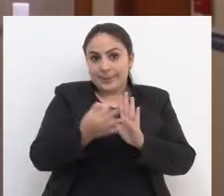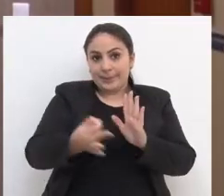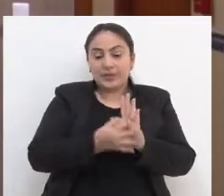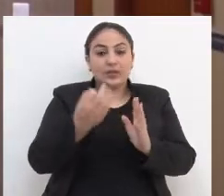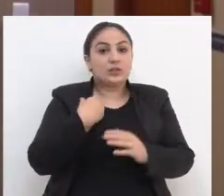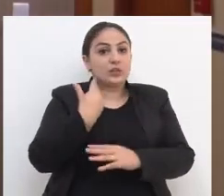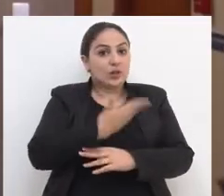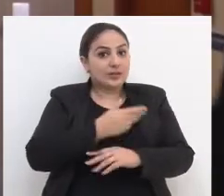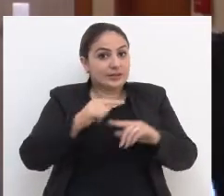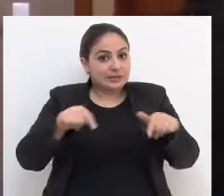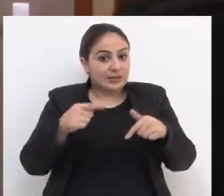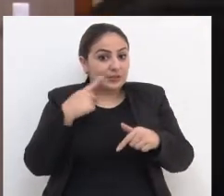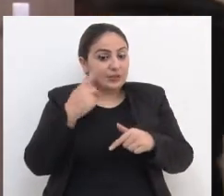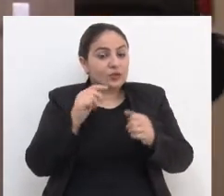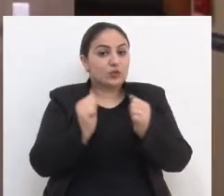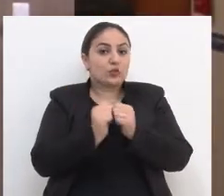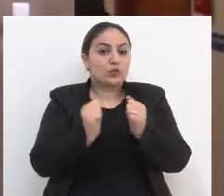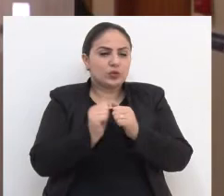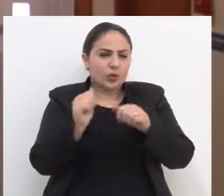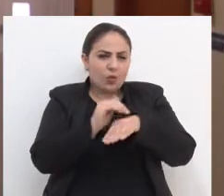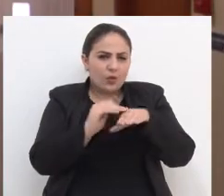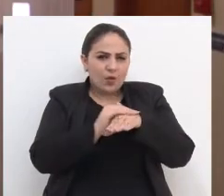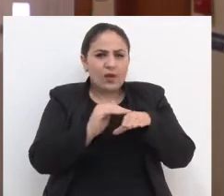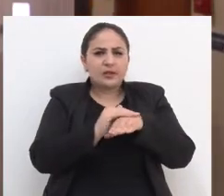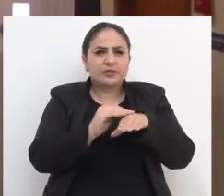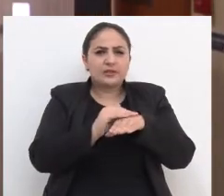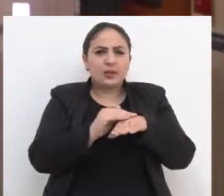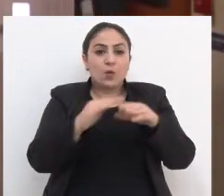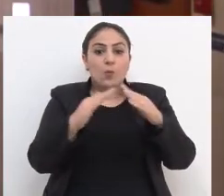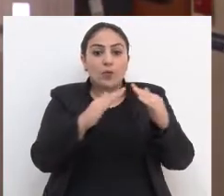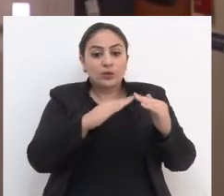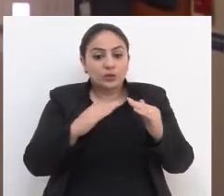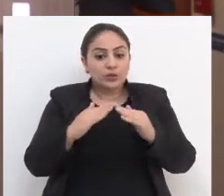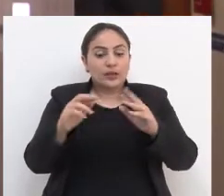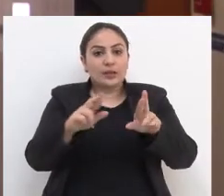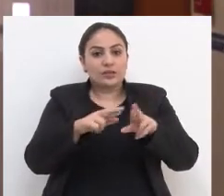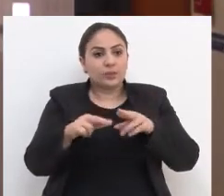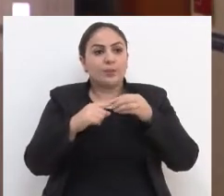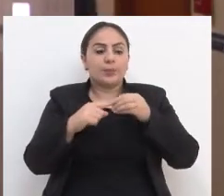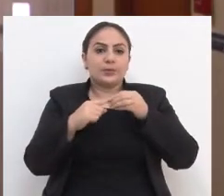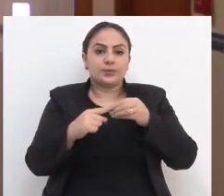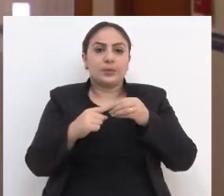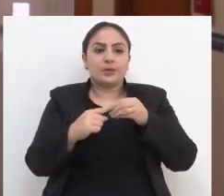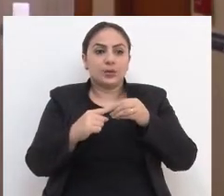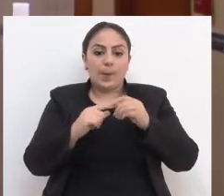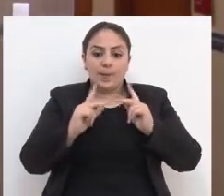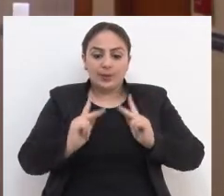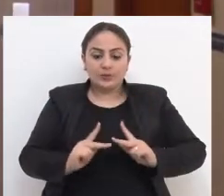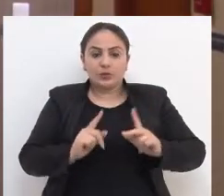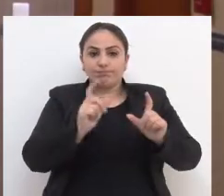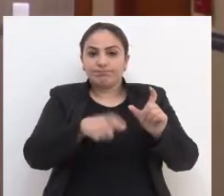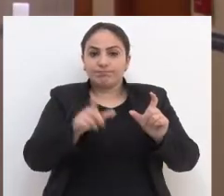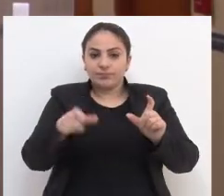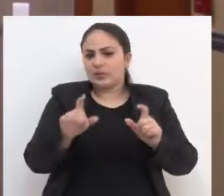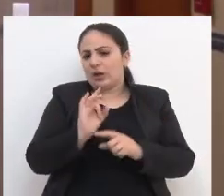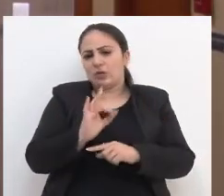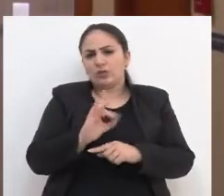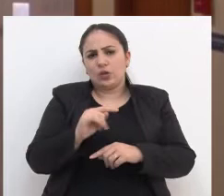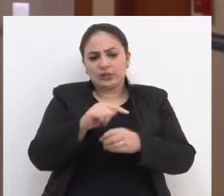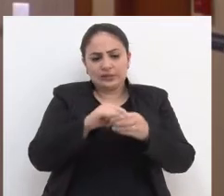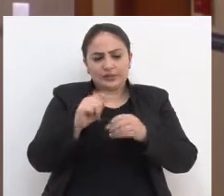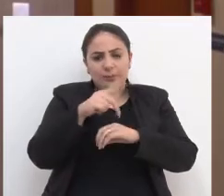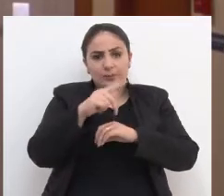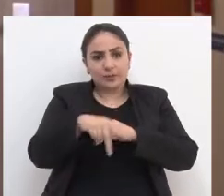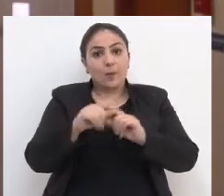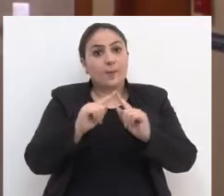nosso gabinete, é claro, em conversas com moradores daquela região, mas principalmente também com pacientes, não somente aqui